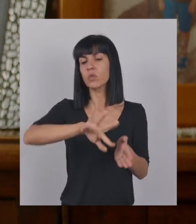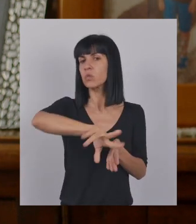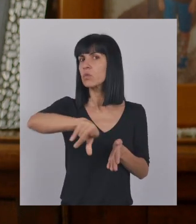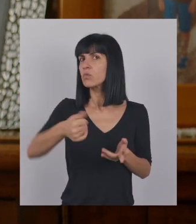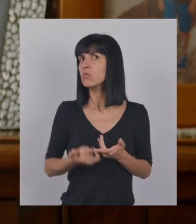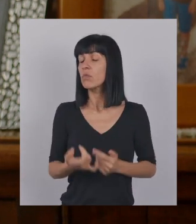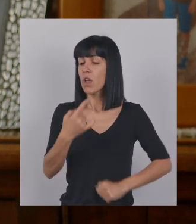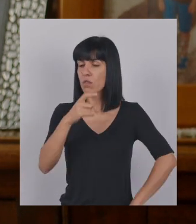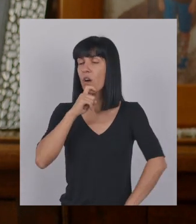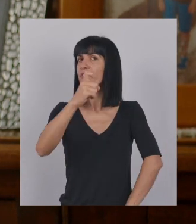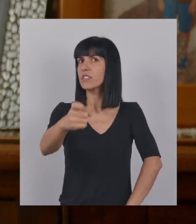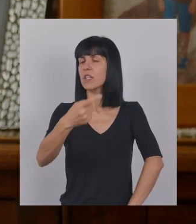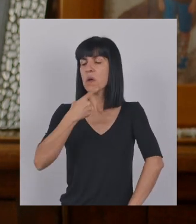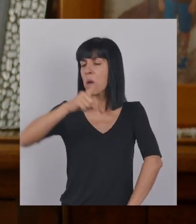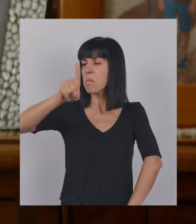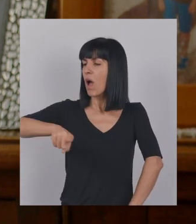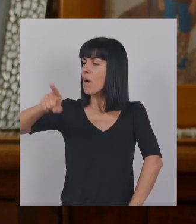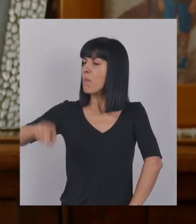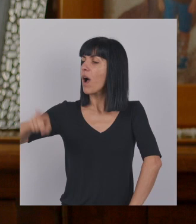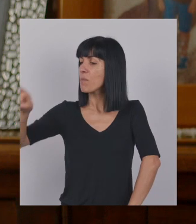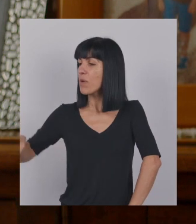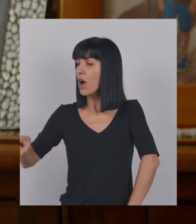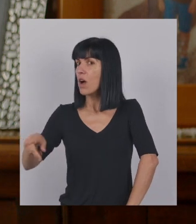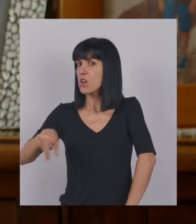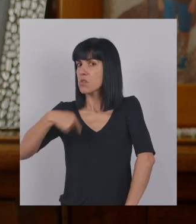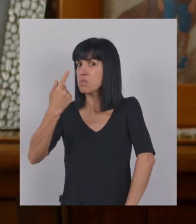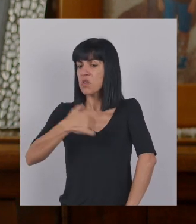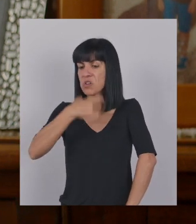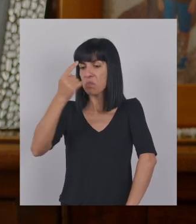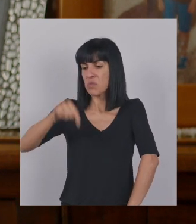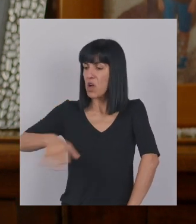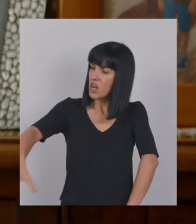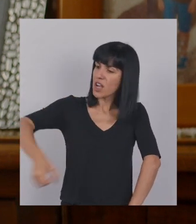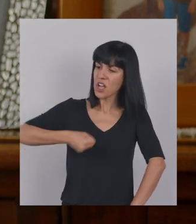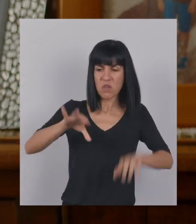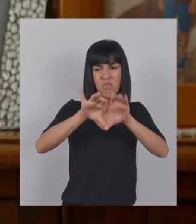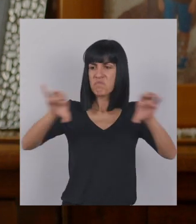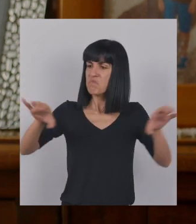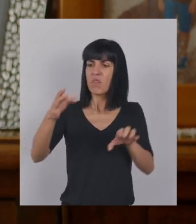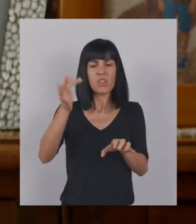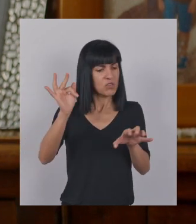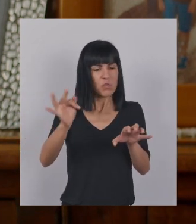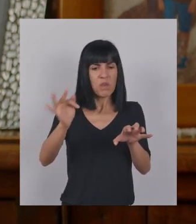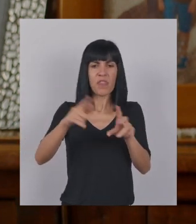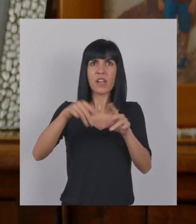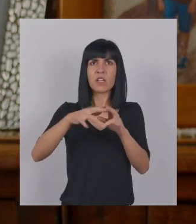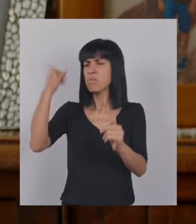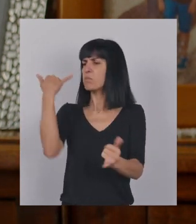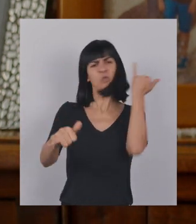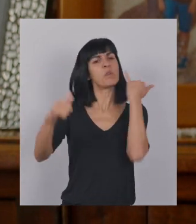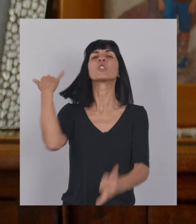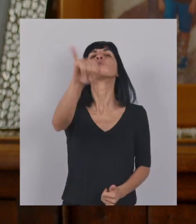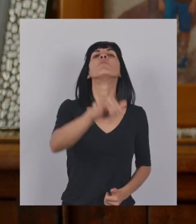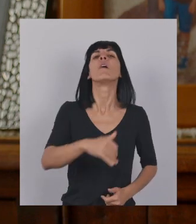cantos a gente e a primeira segunda e terceira vez a quarta vez a minha neta é pequenita porque eu colo pega um